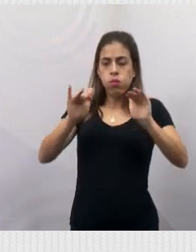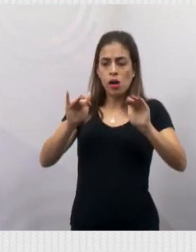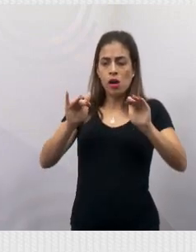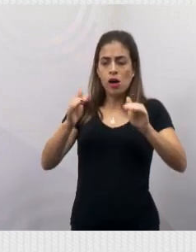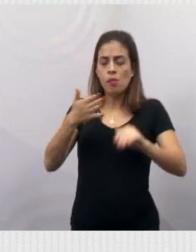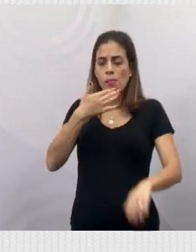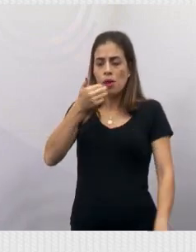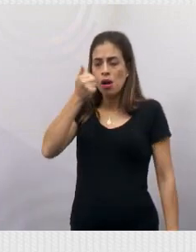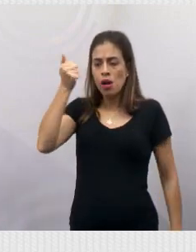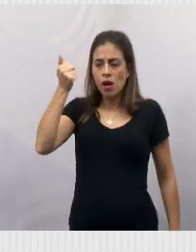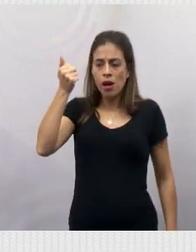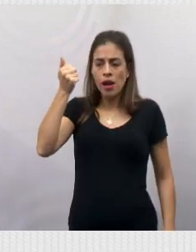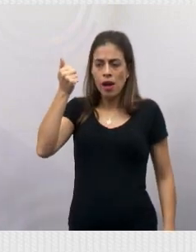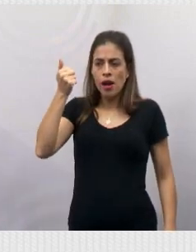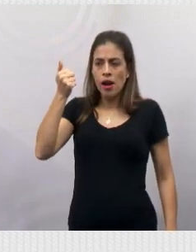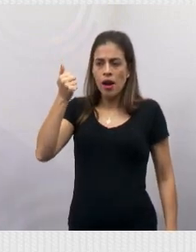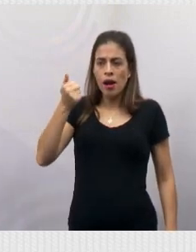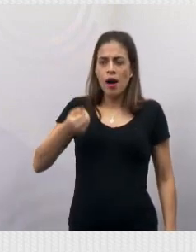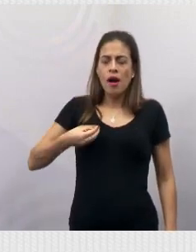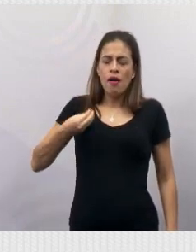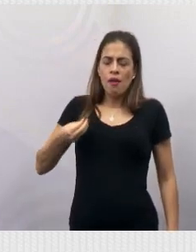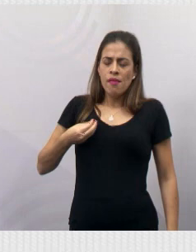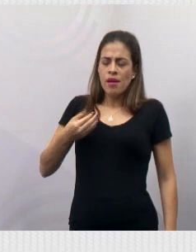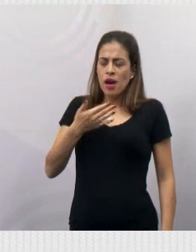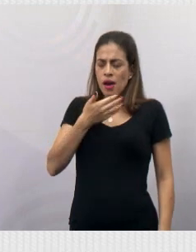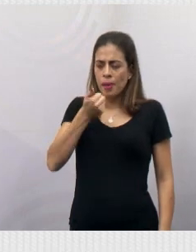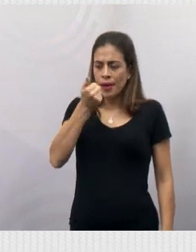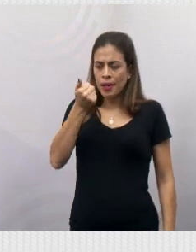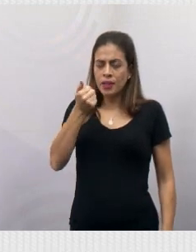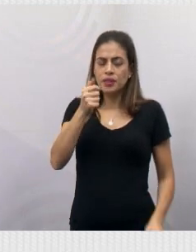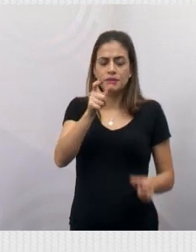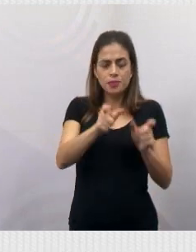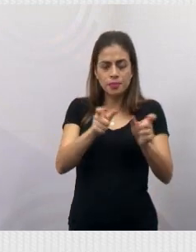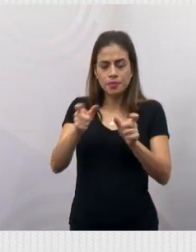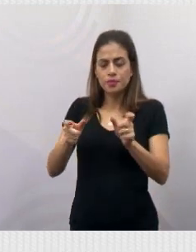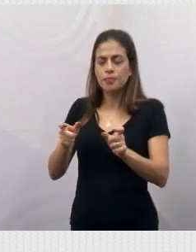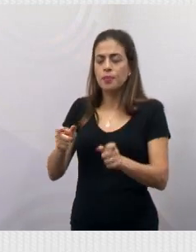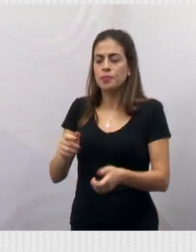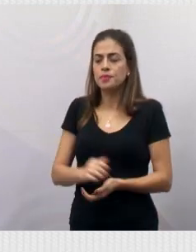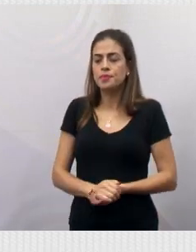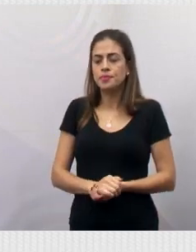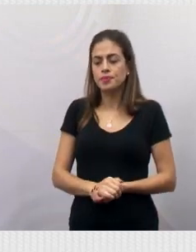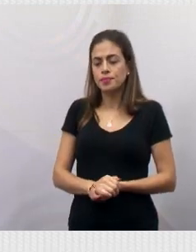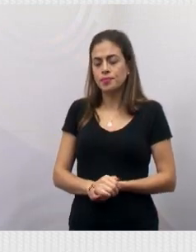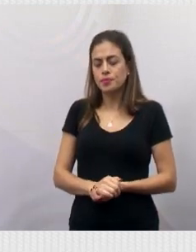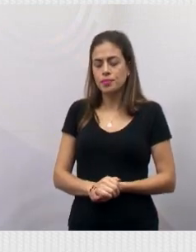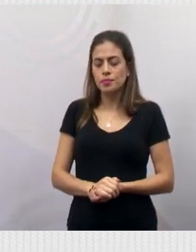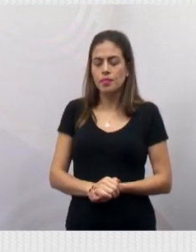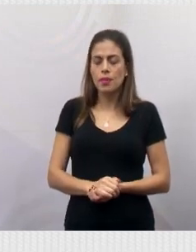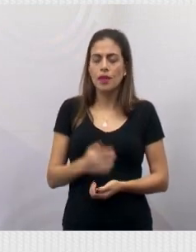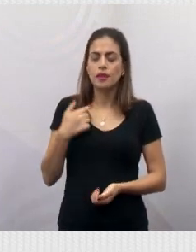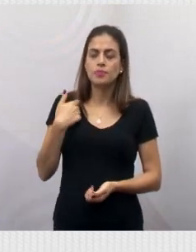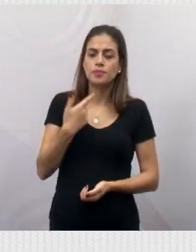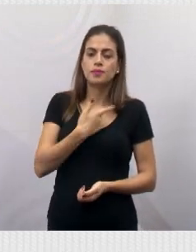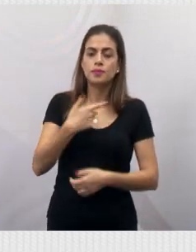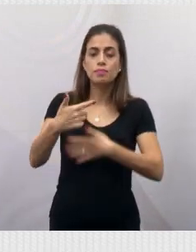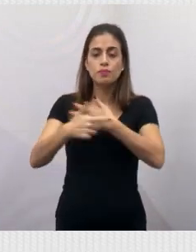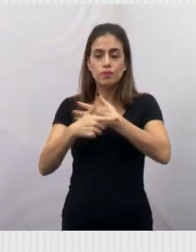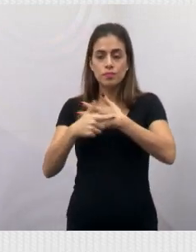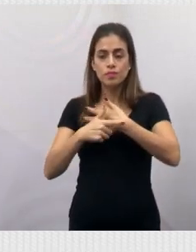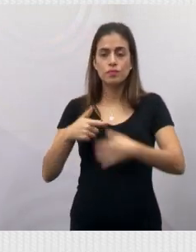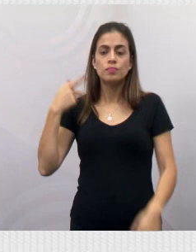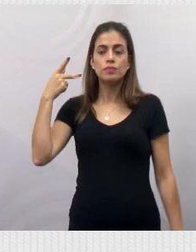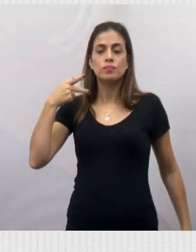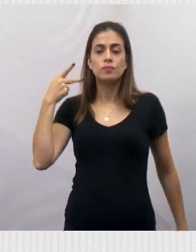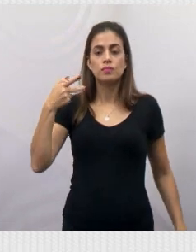e atender os bairros e garantir a qualidade de vida dos moradores. Então, a nossa função como vereador é sempre estar entrando em